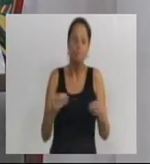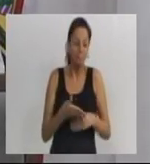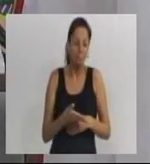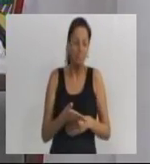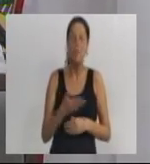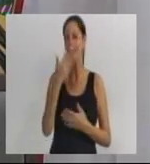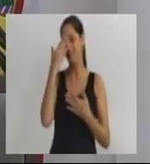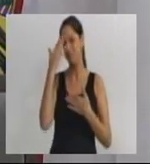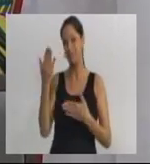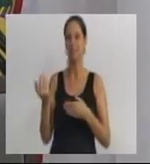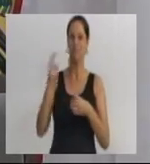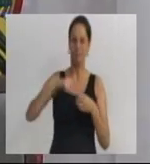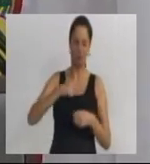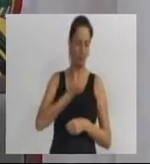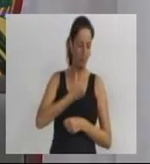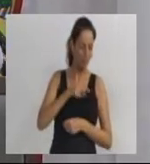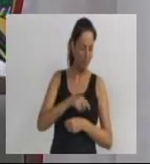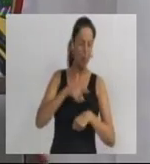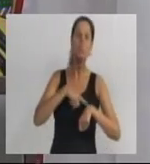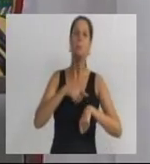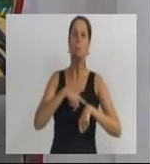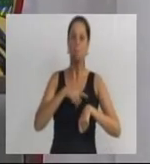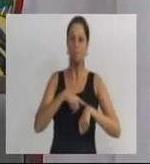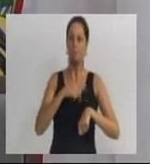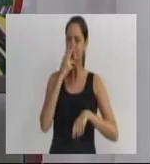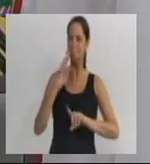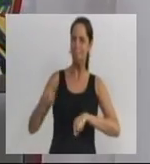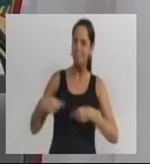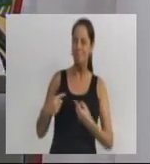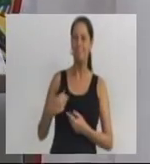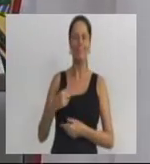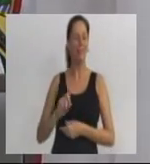Ah, obrigado. Eu achei que era provocação.